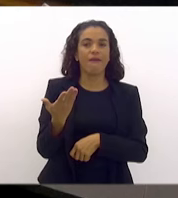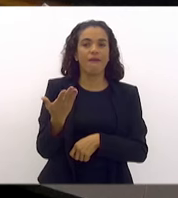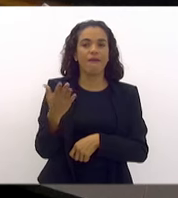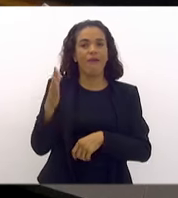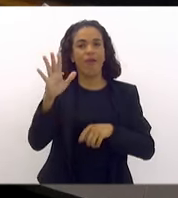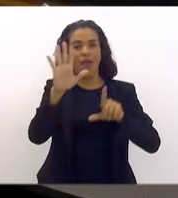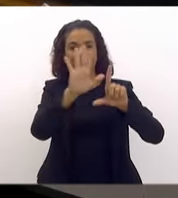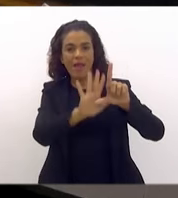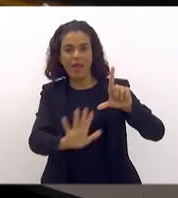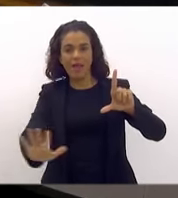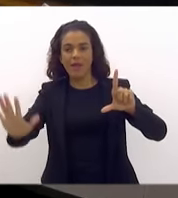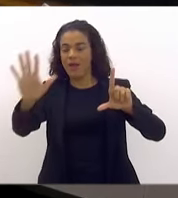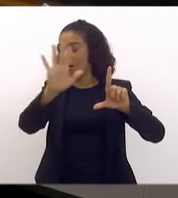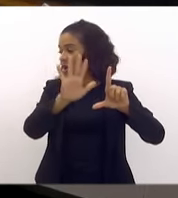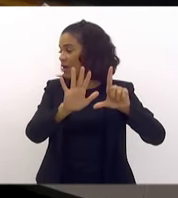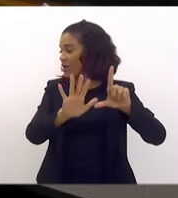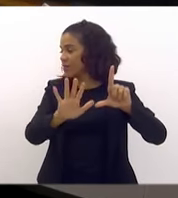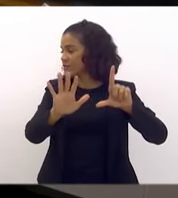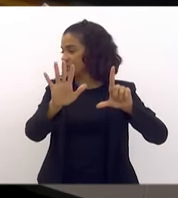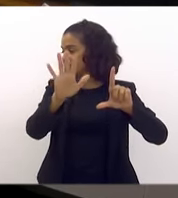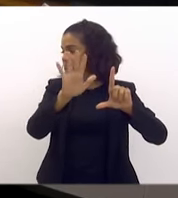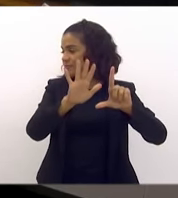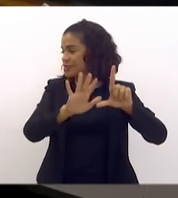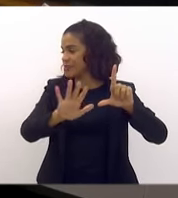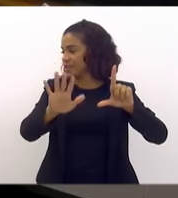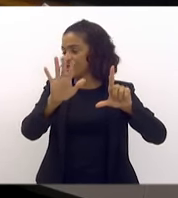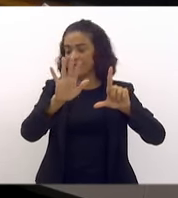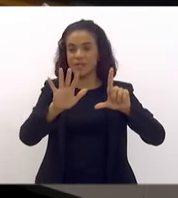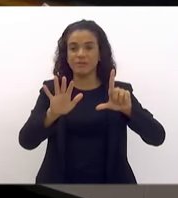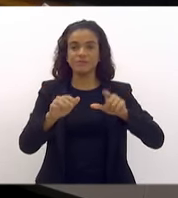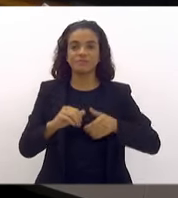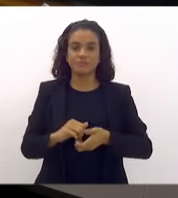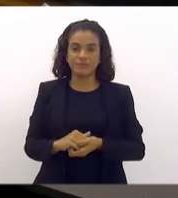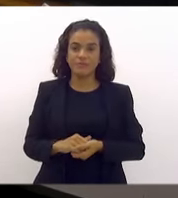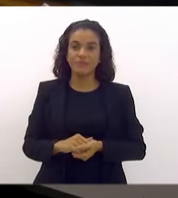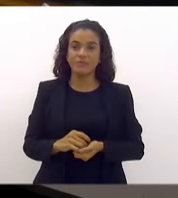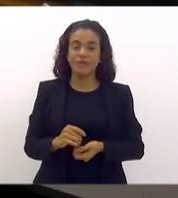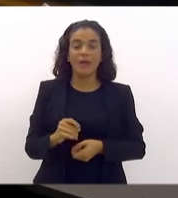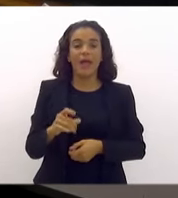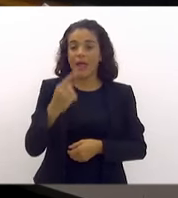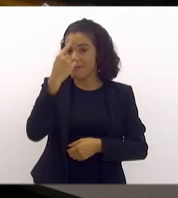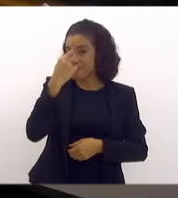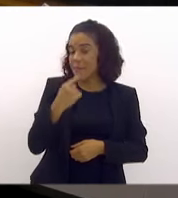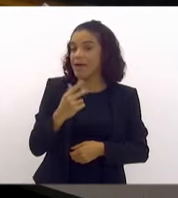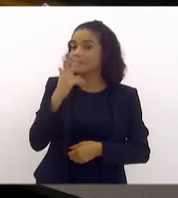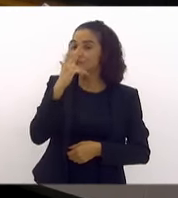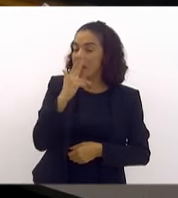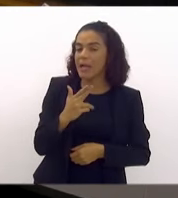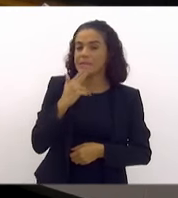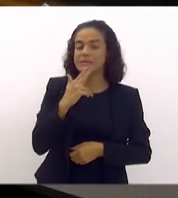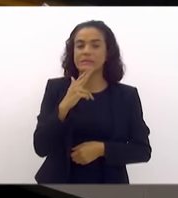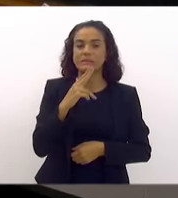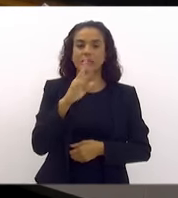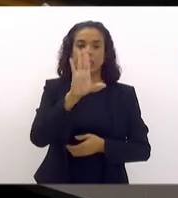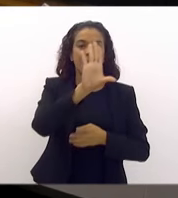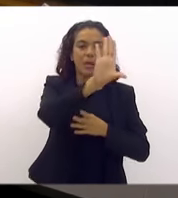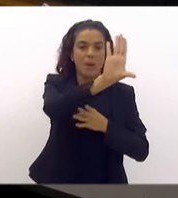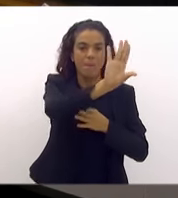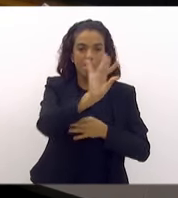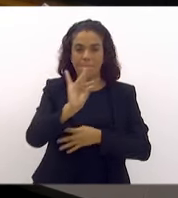apresentado foi uma imagem de computador onde a imagem parecia ser uma fotocópia